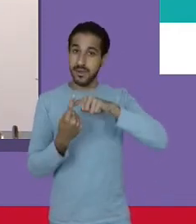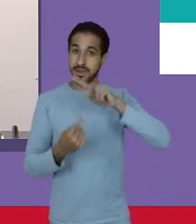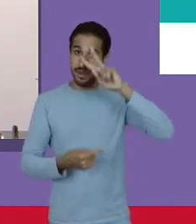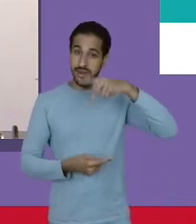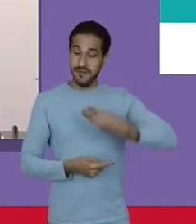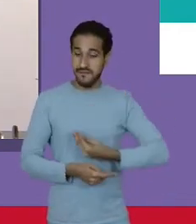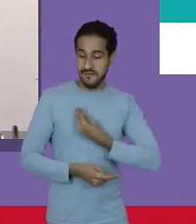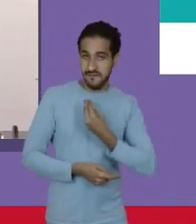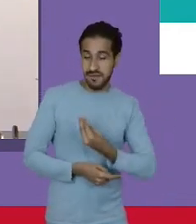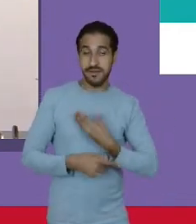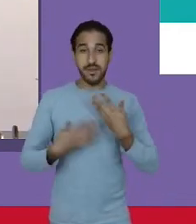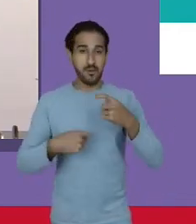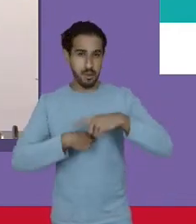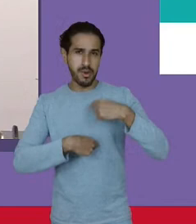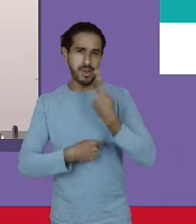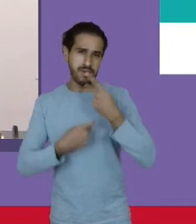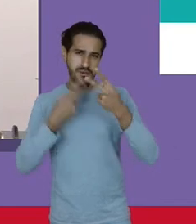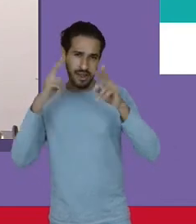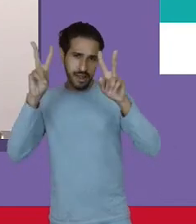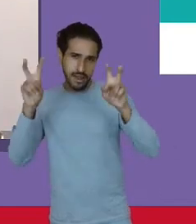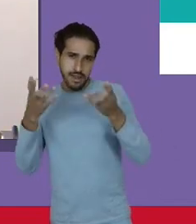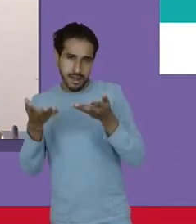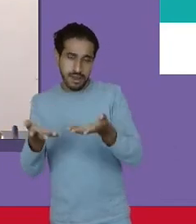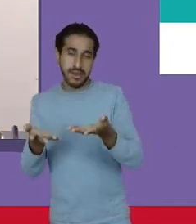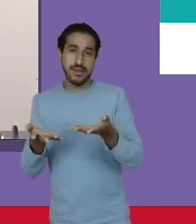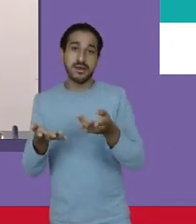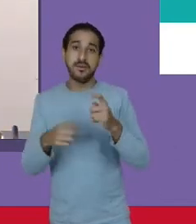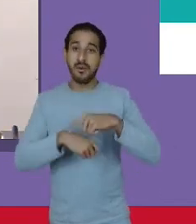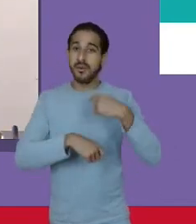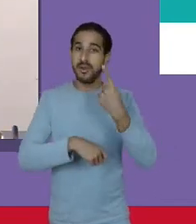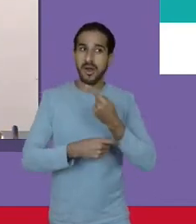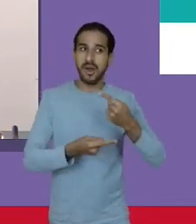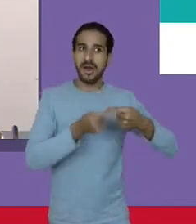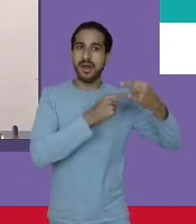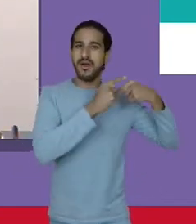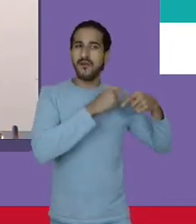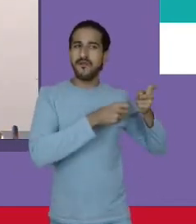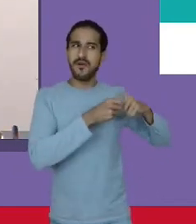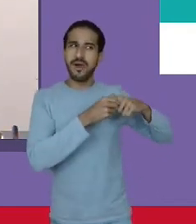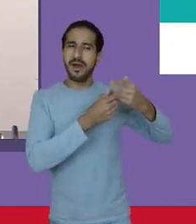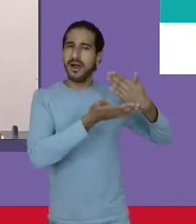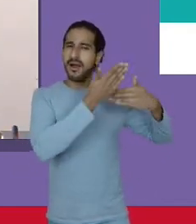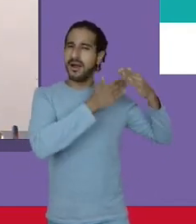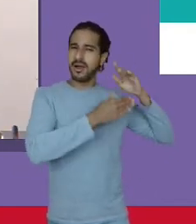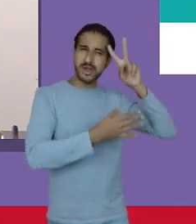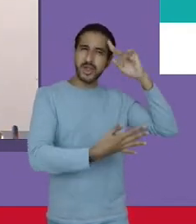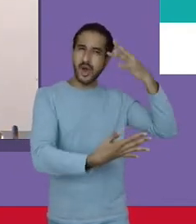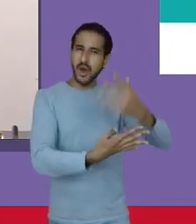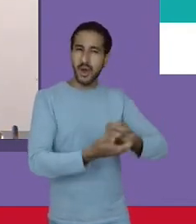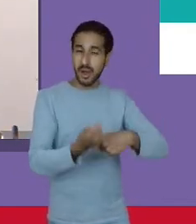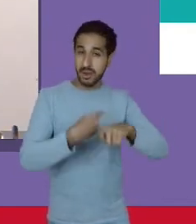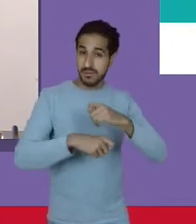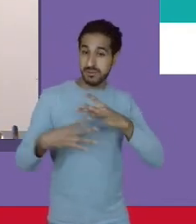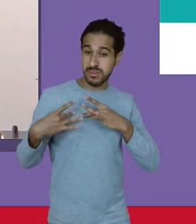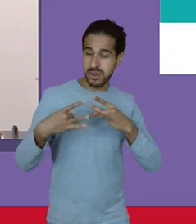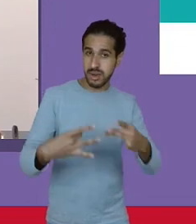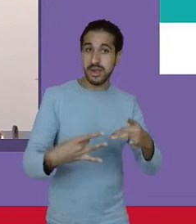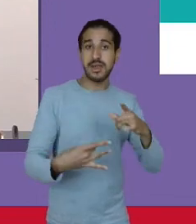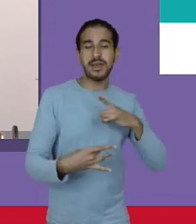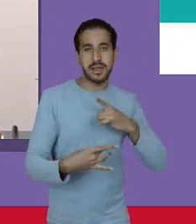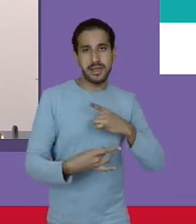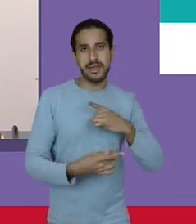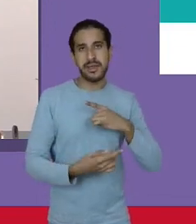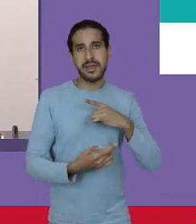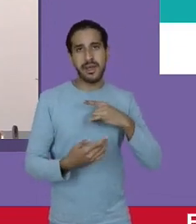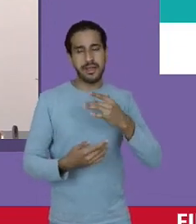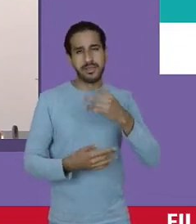sobrevivência. Então, quando nós falamos isso, quando nós resgatamos essa origem histórica da economia solidária, há uma